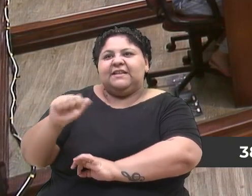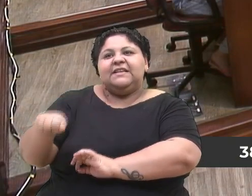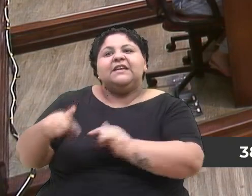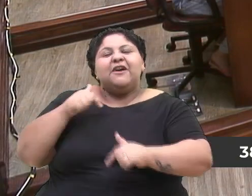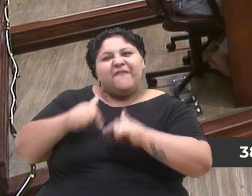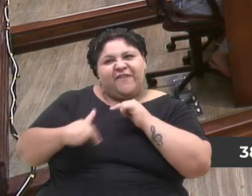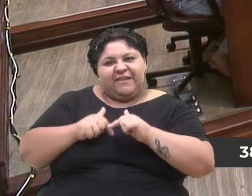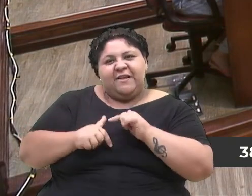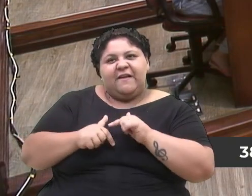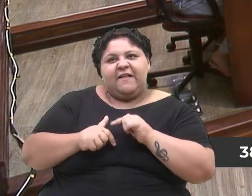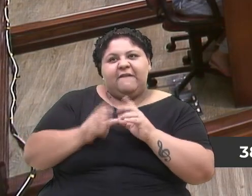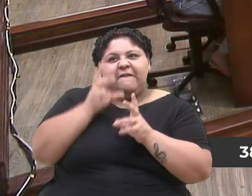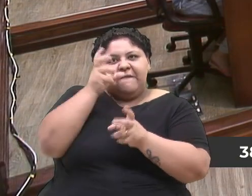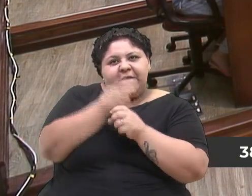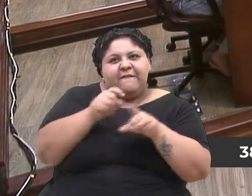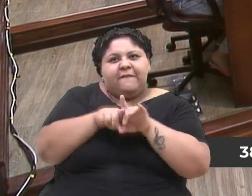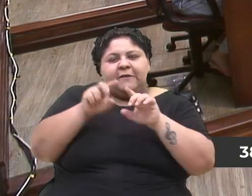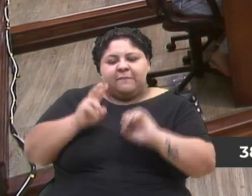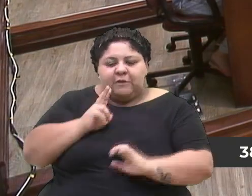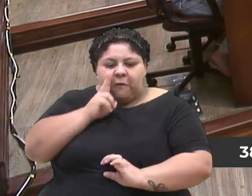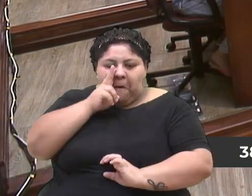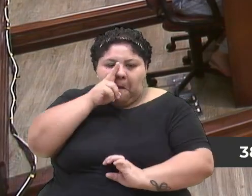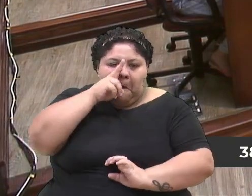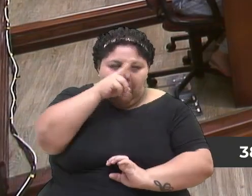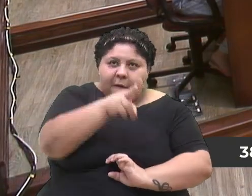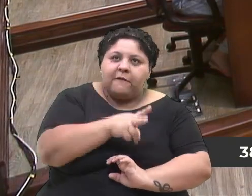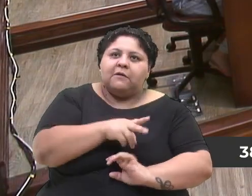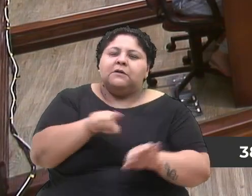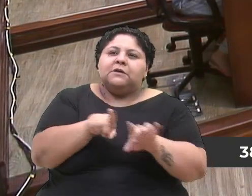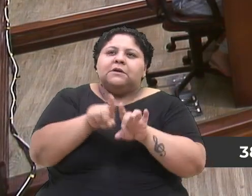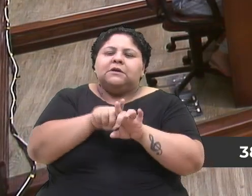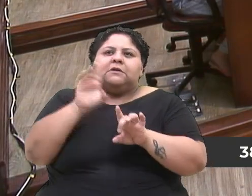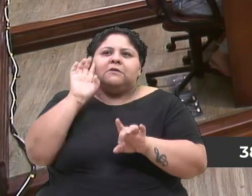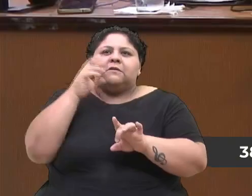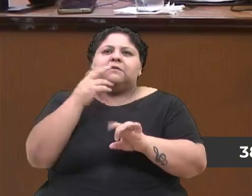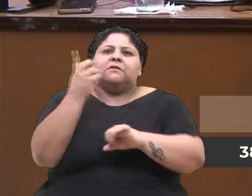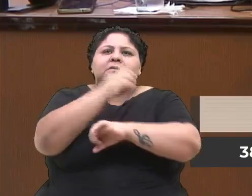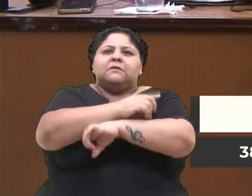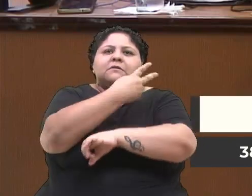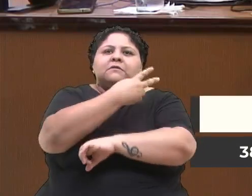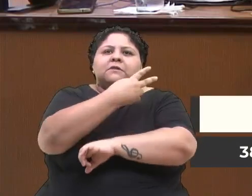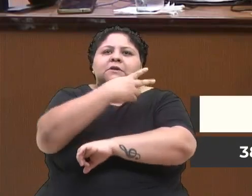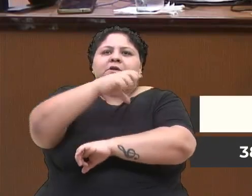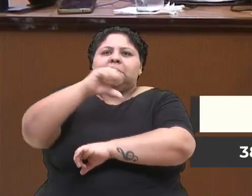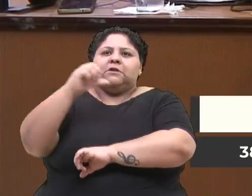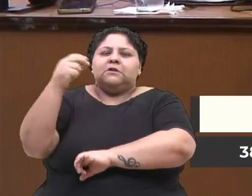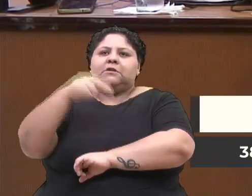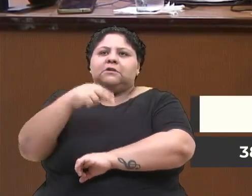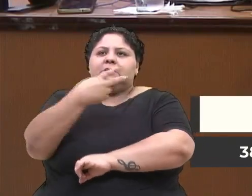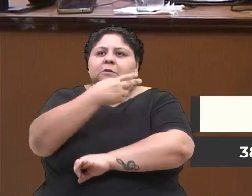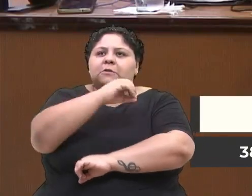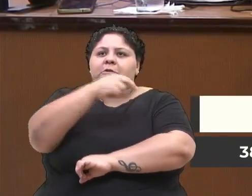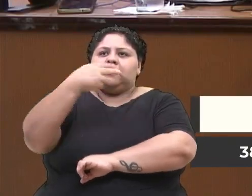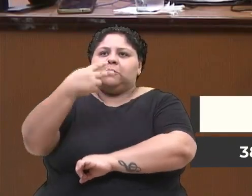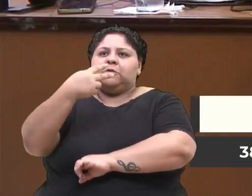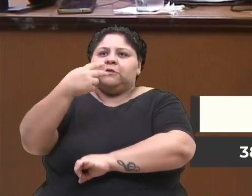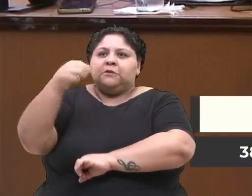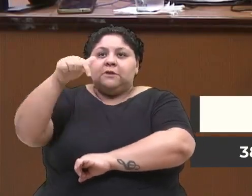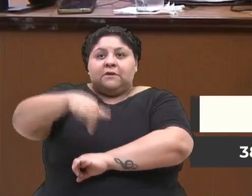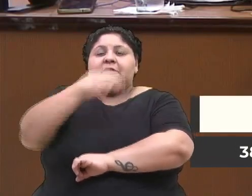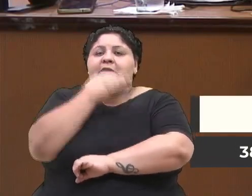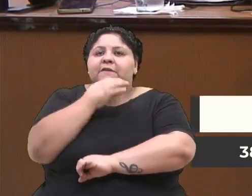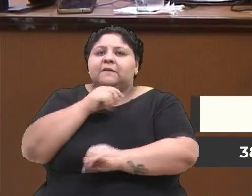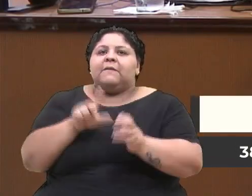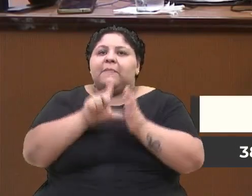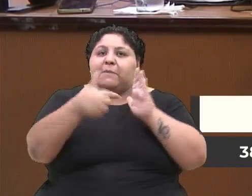em especial aos esforços empregados em fato ocorrido no dia 29 de 11 de 2023 na cidade de Caxias do Sul. Após